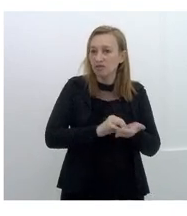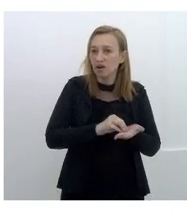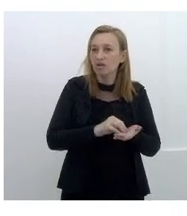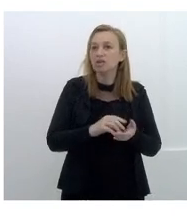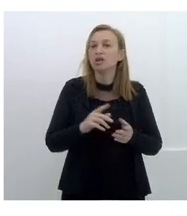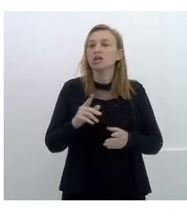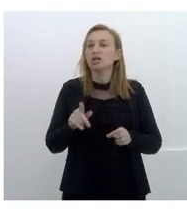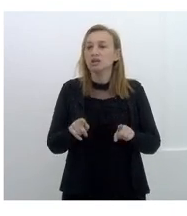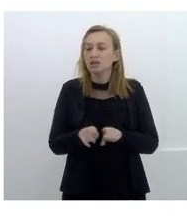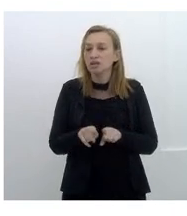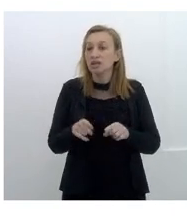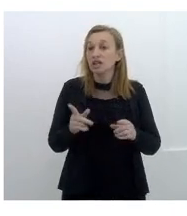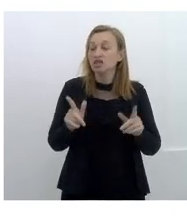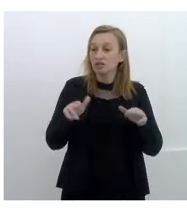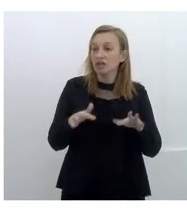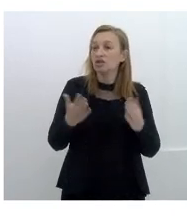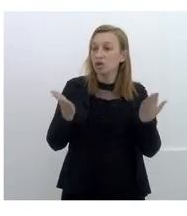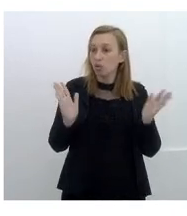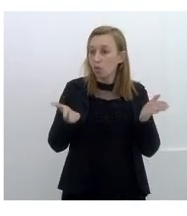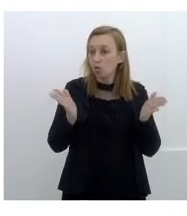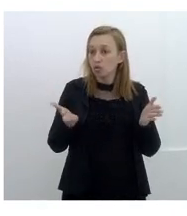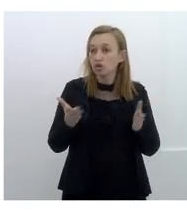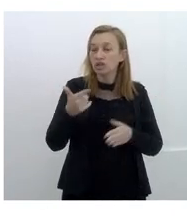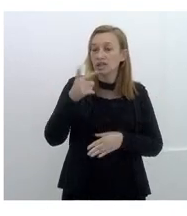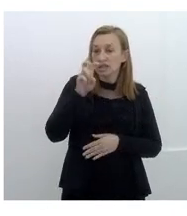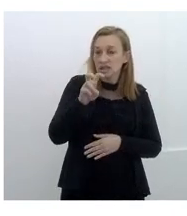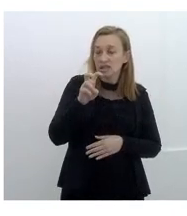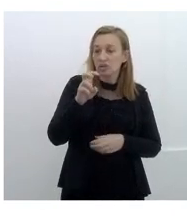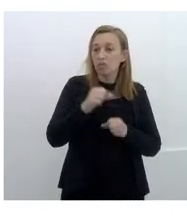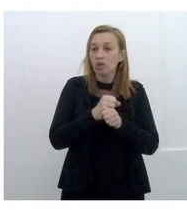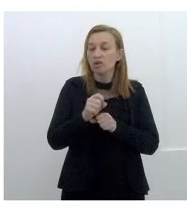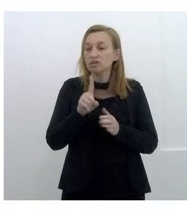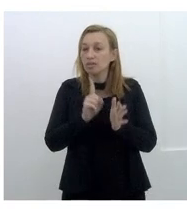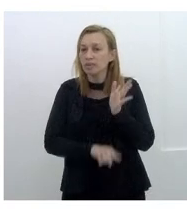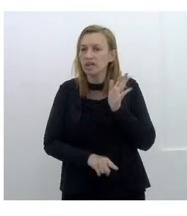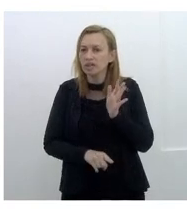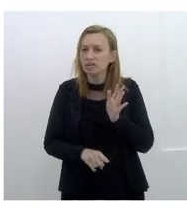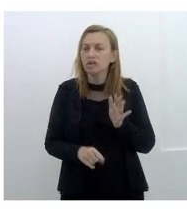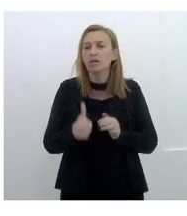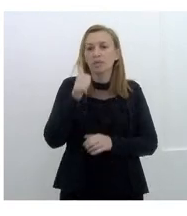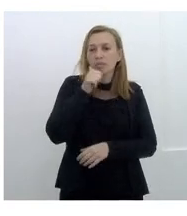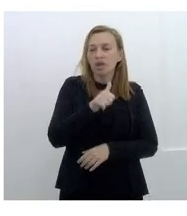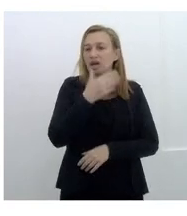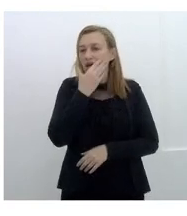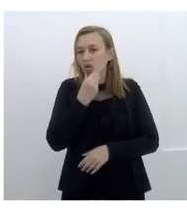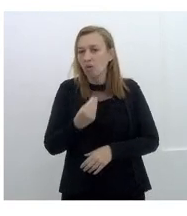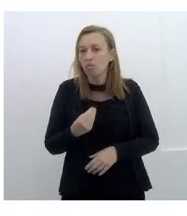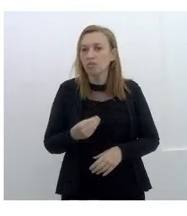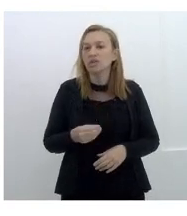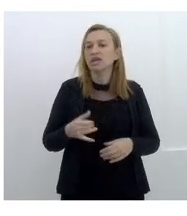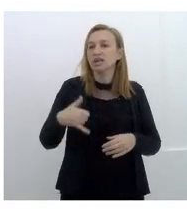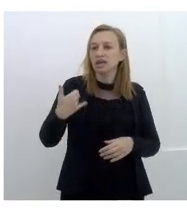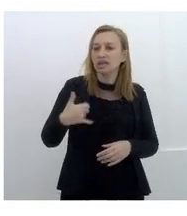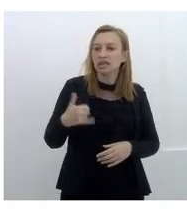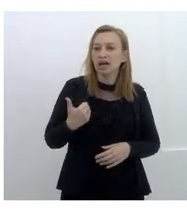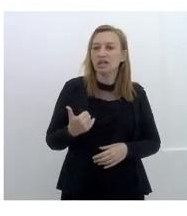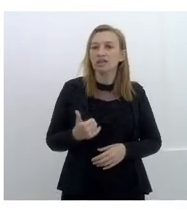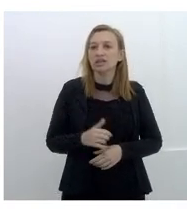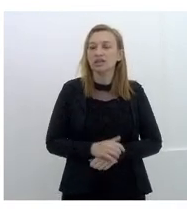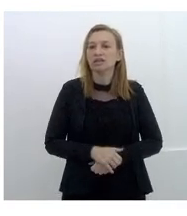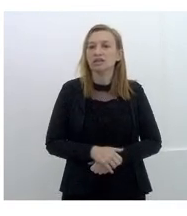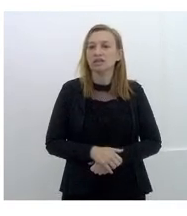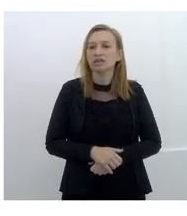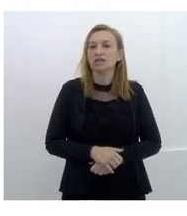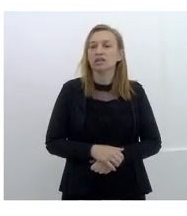contribuição diferenciado como é hoje né tem cinco anos a menos tanto para mulheres quanto para homens e a idade mínima